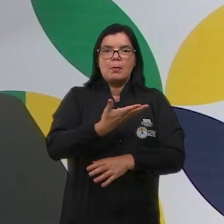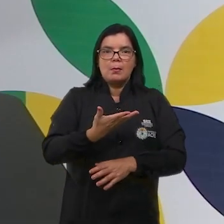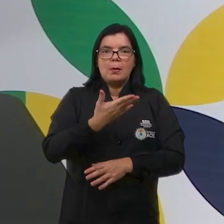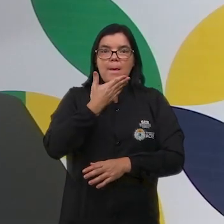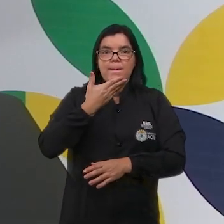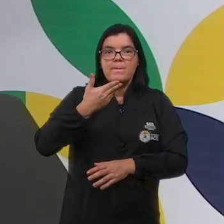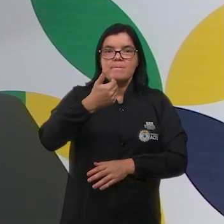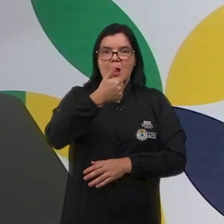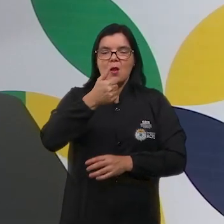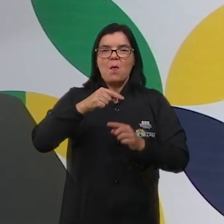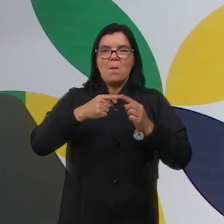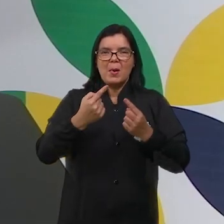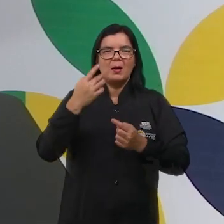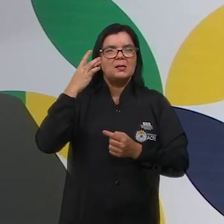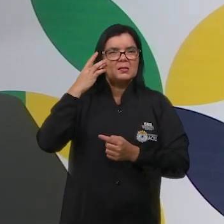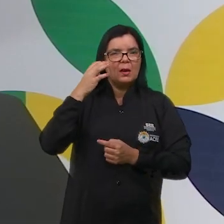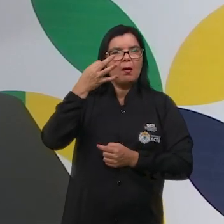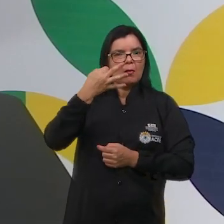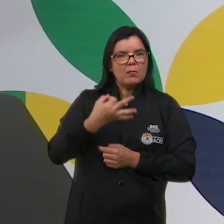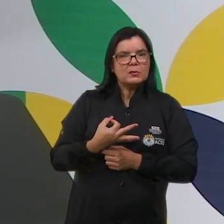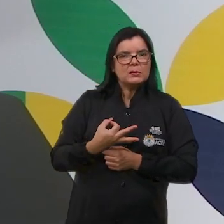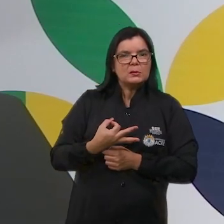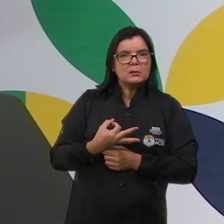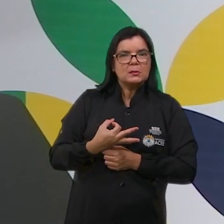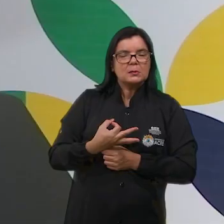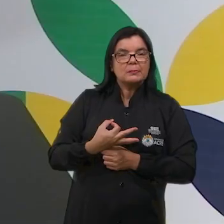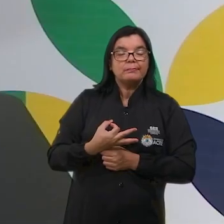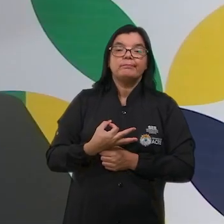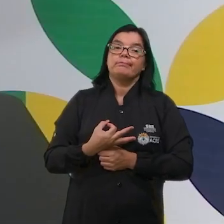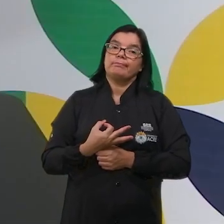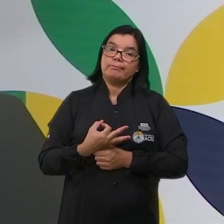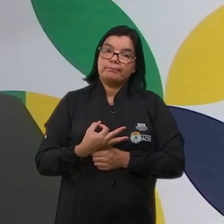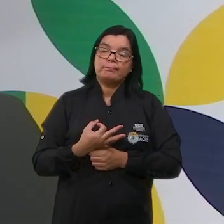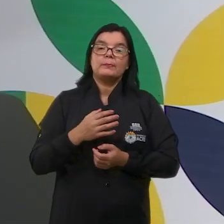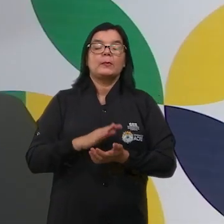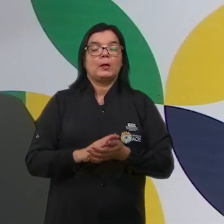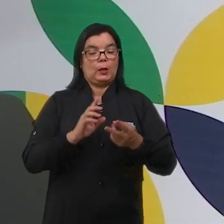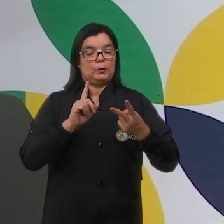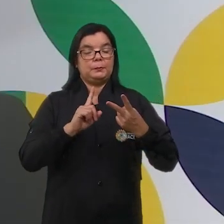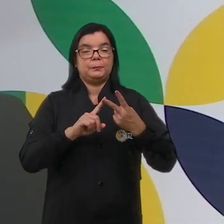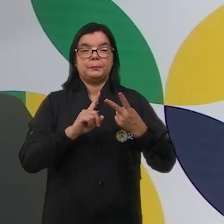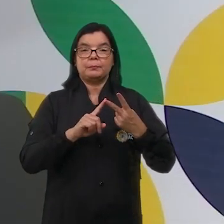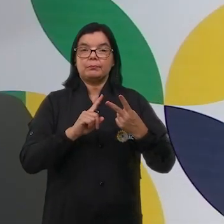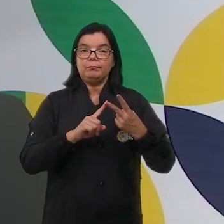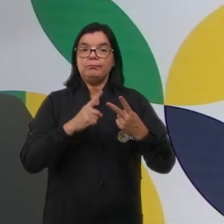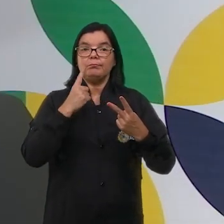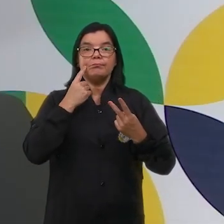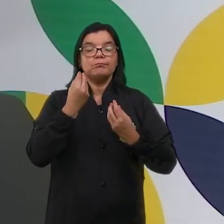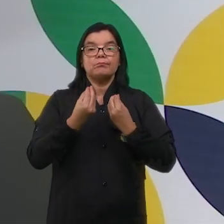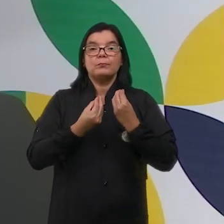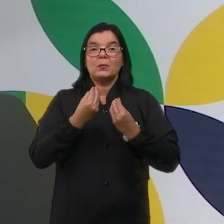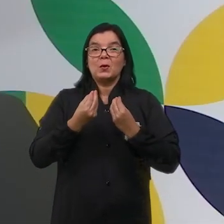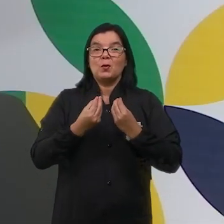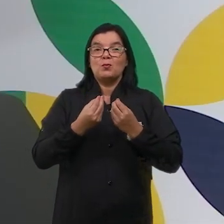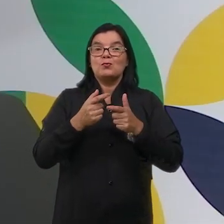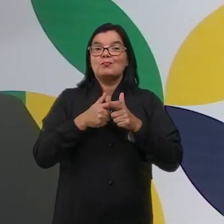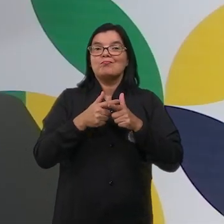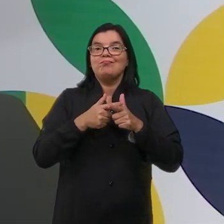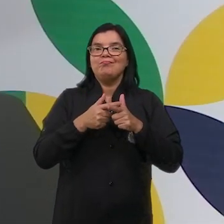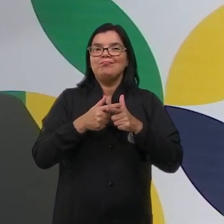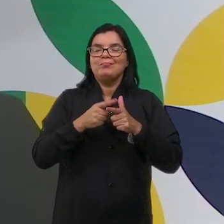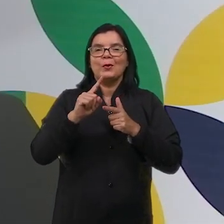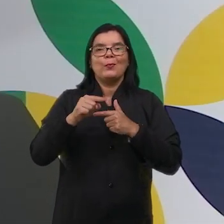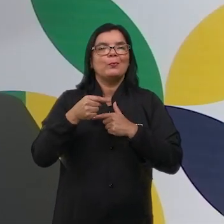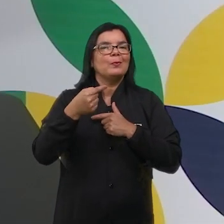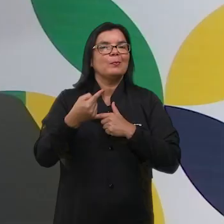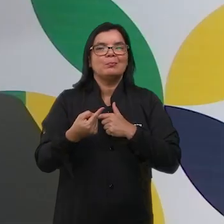melhor resultado, mas será que aquele resultado é fiel? Essa é a primeira análise. Em segundo, são os colaterais. São os efeitos